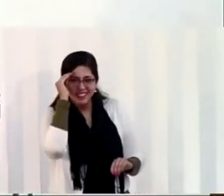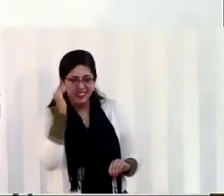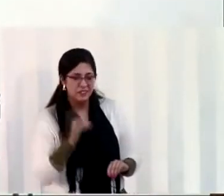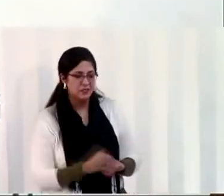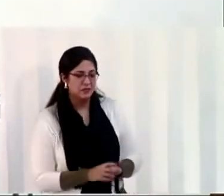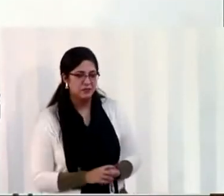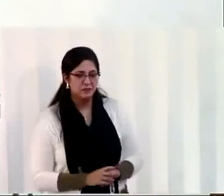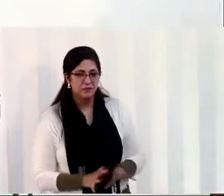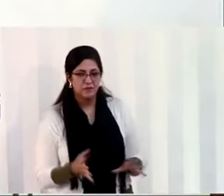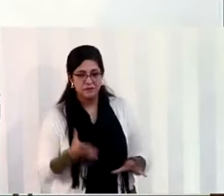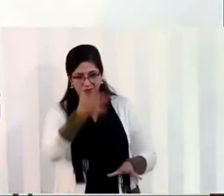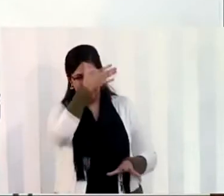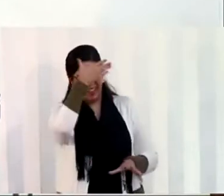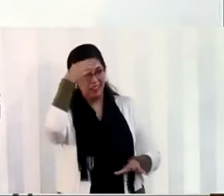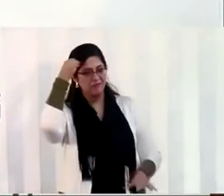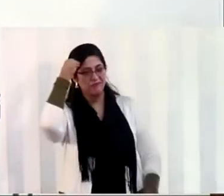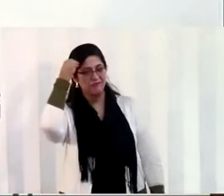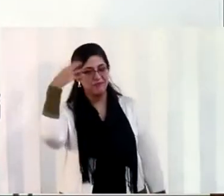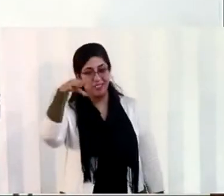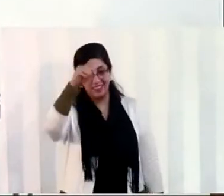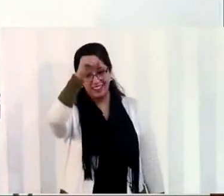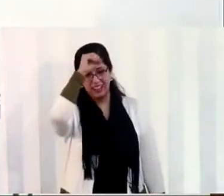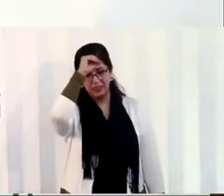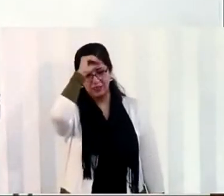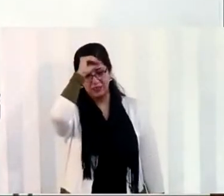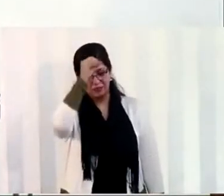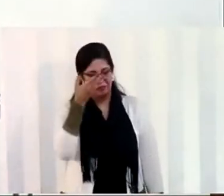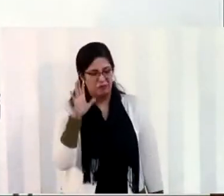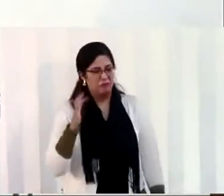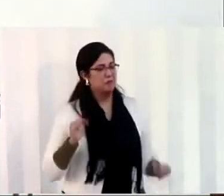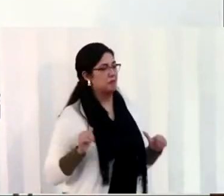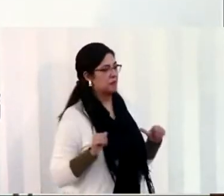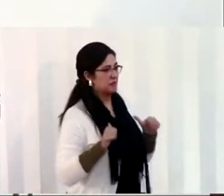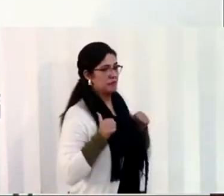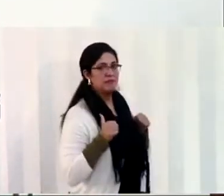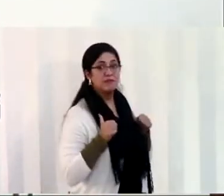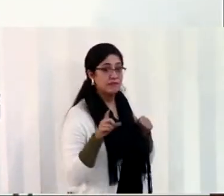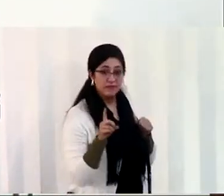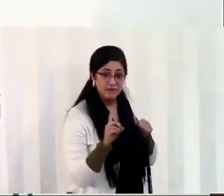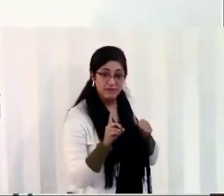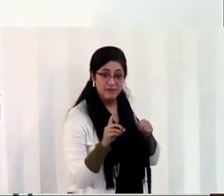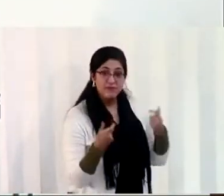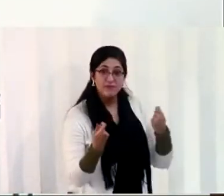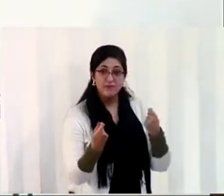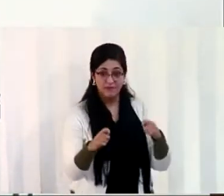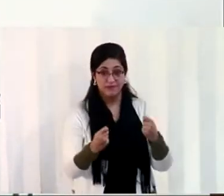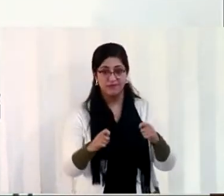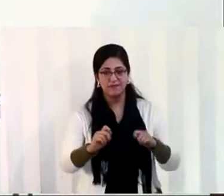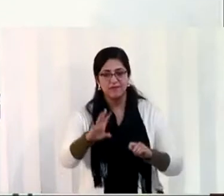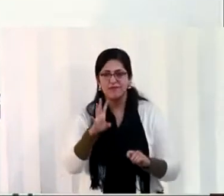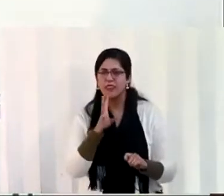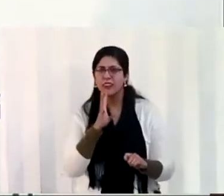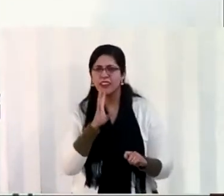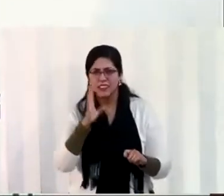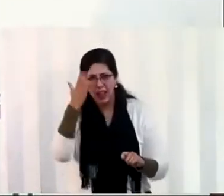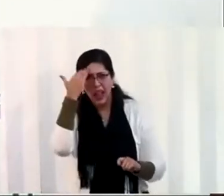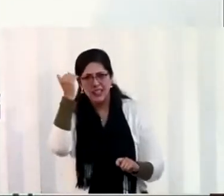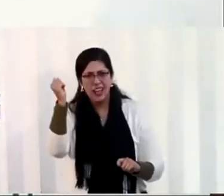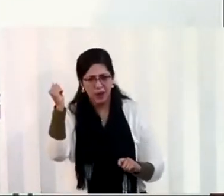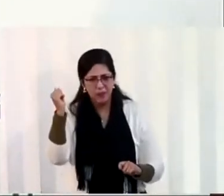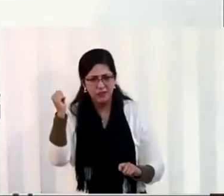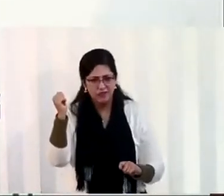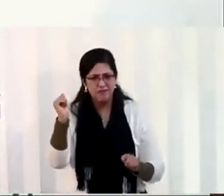conhecimento. Difícil negar aquilo que se sabe. É isso que o profeta Jeremias está avaliando no